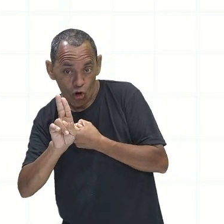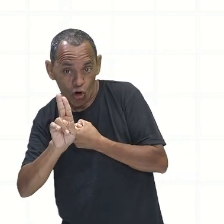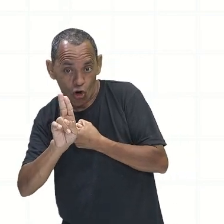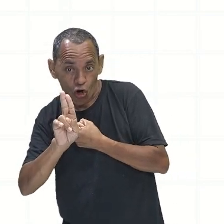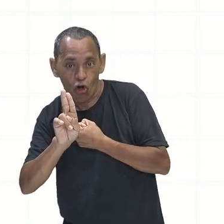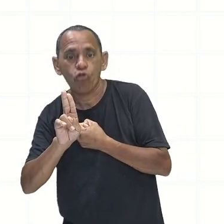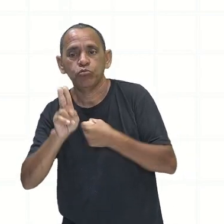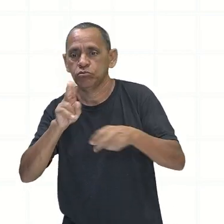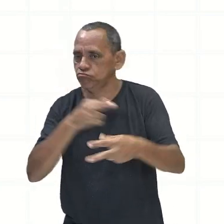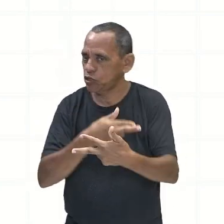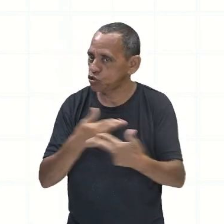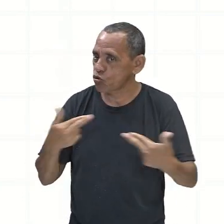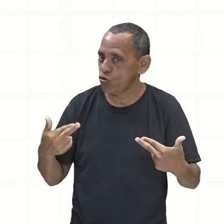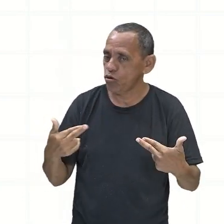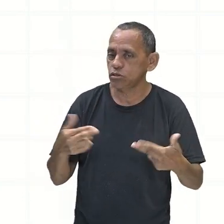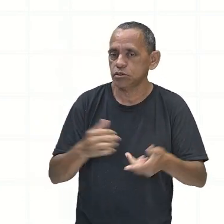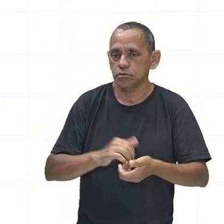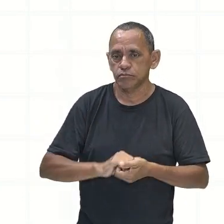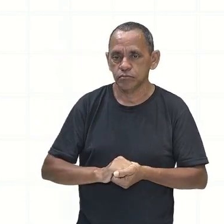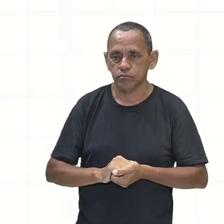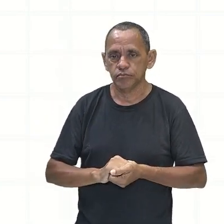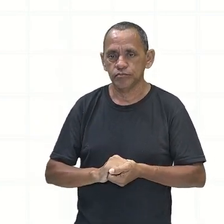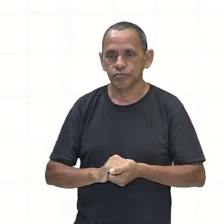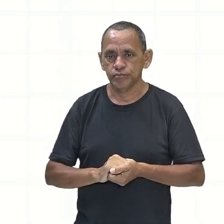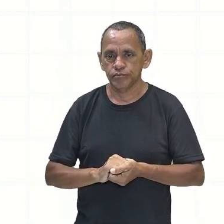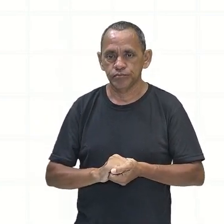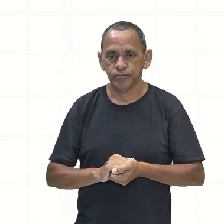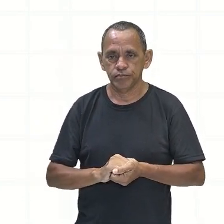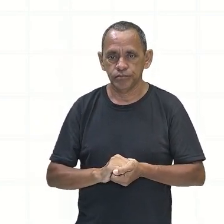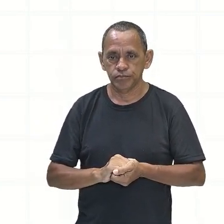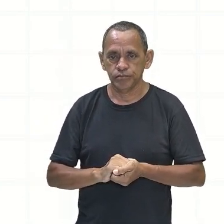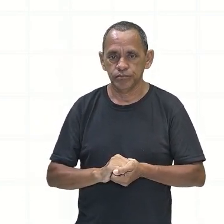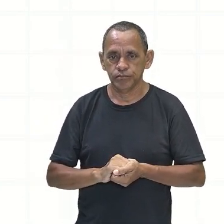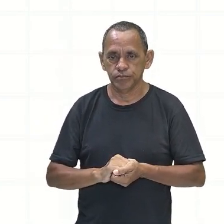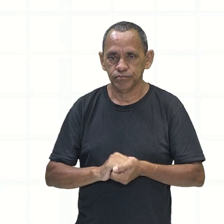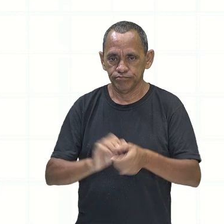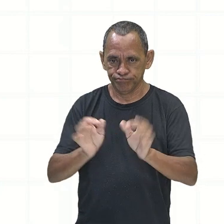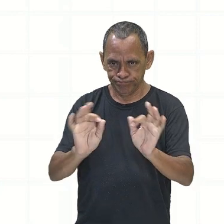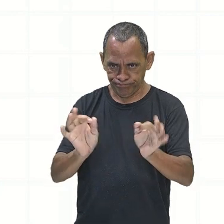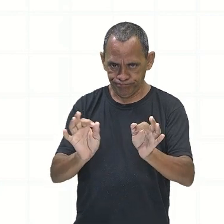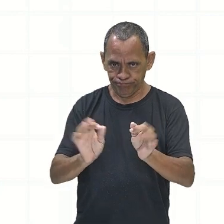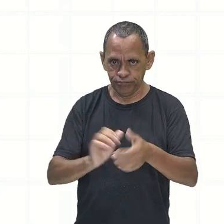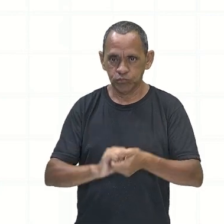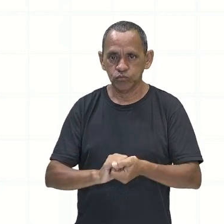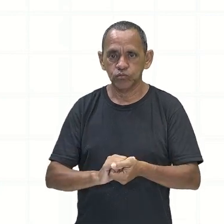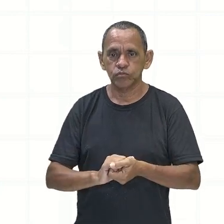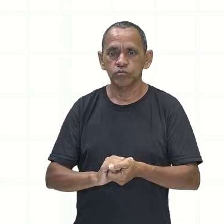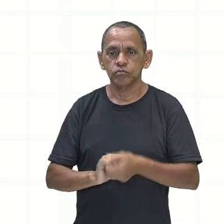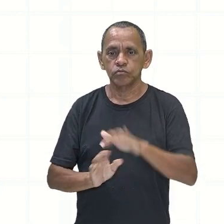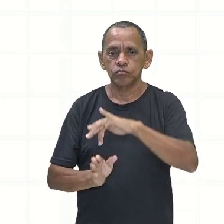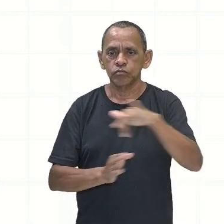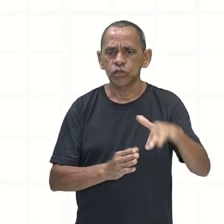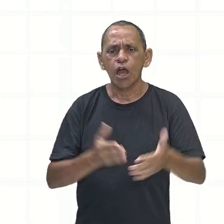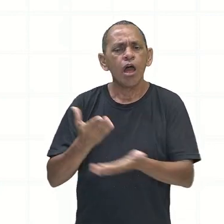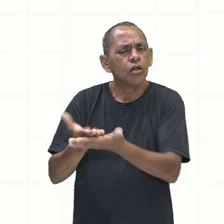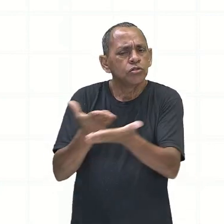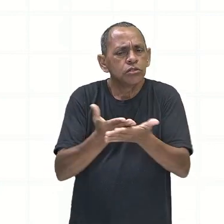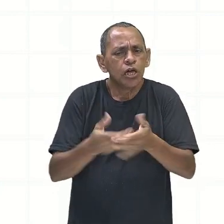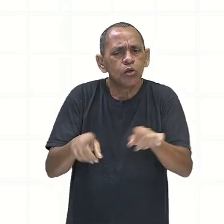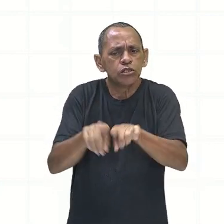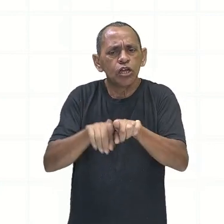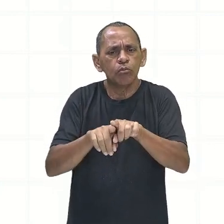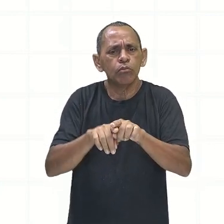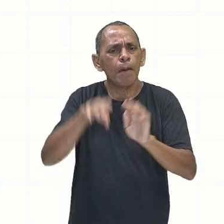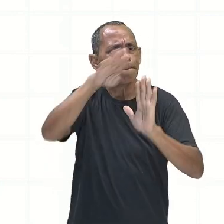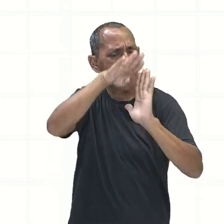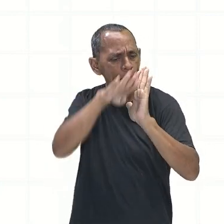nome a todos esses elementos, certo? E nós estudamos também a classificação do substantivo.